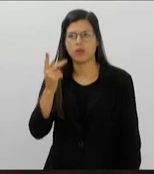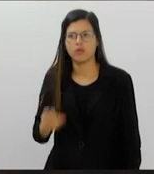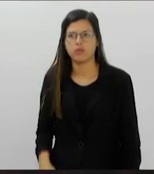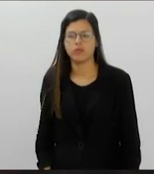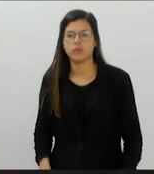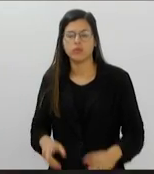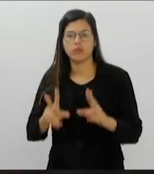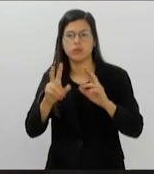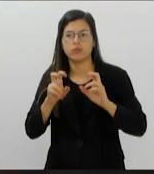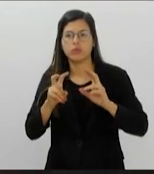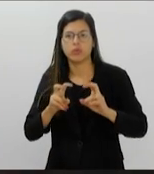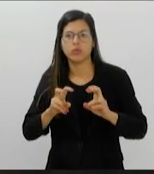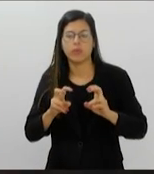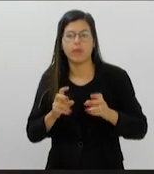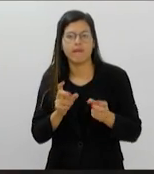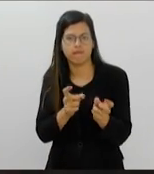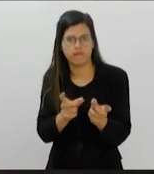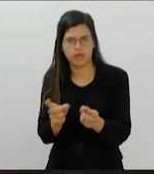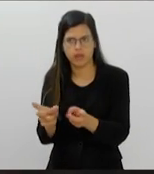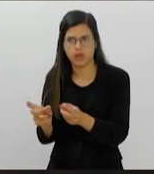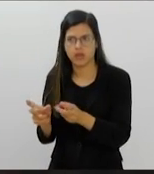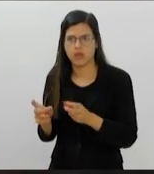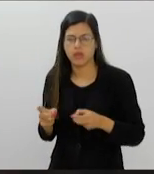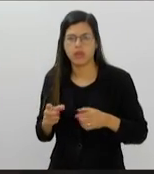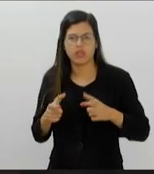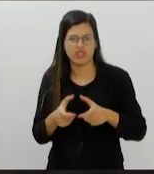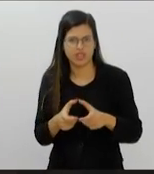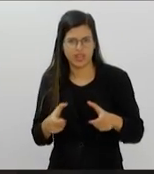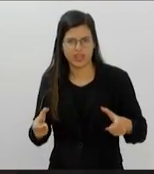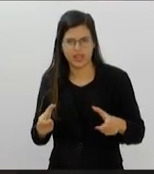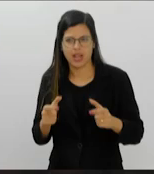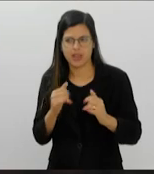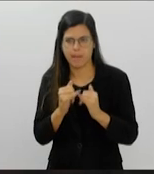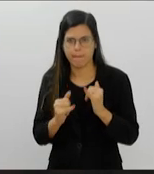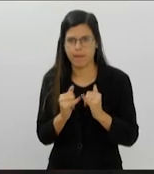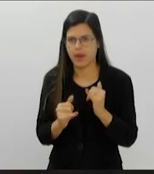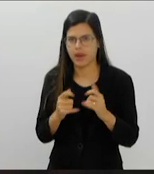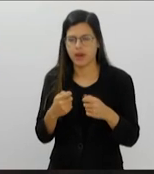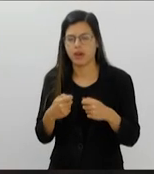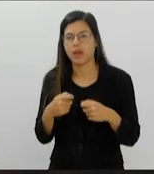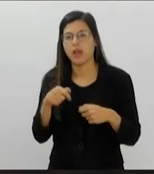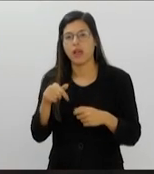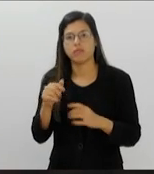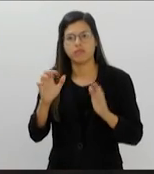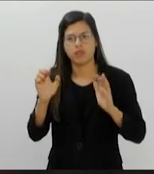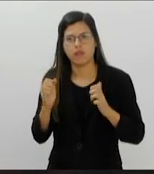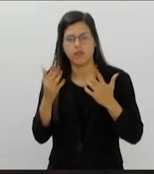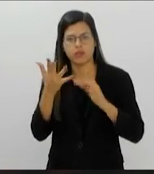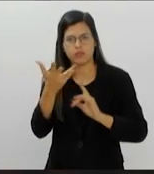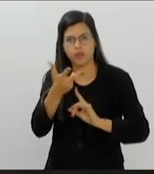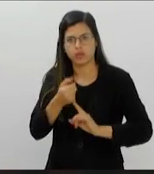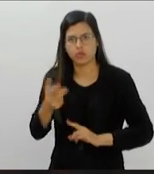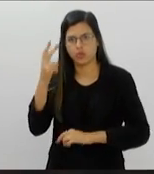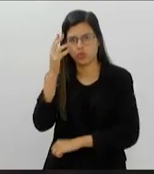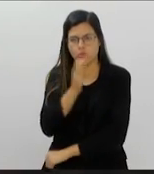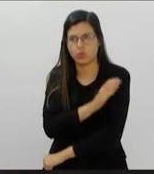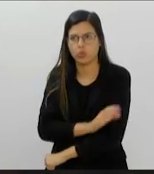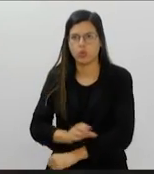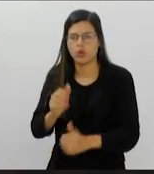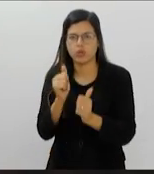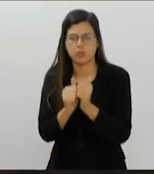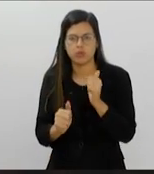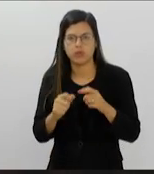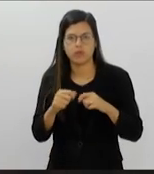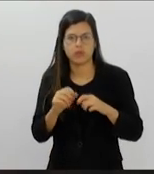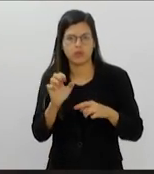que dispõe sobre a comercialização de meia entrada para eventos artísticos, culturais e esportivos realizados no Estado do Rio